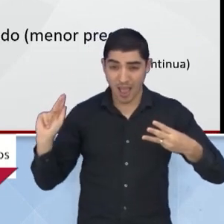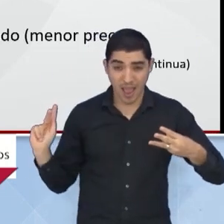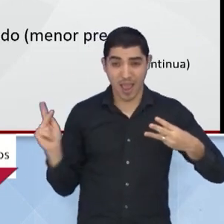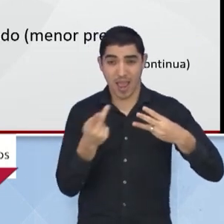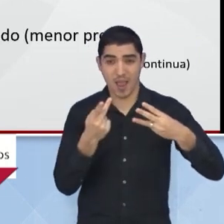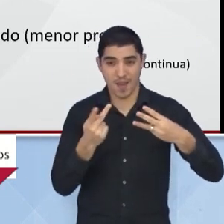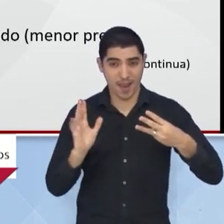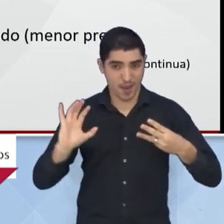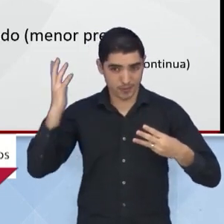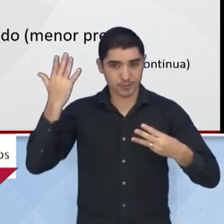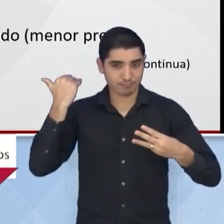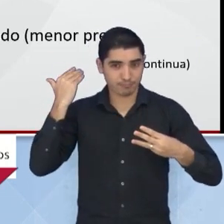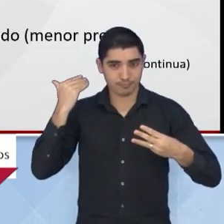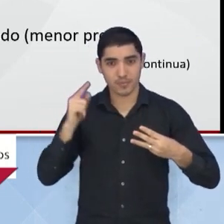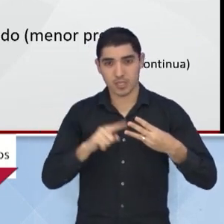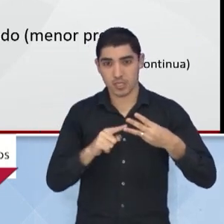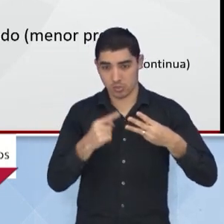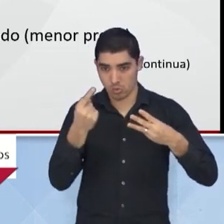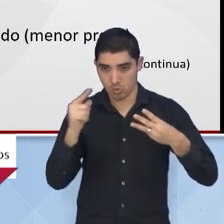gente